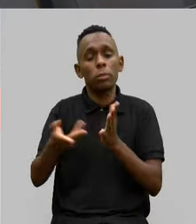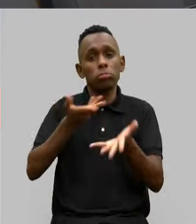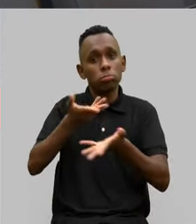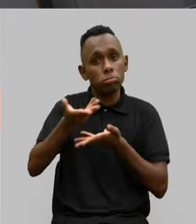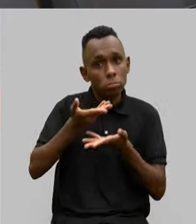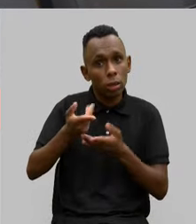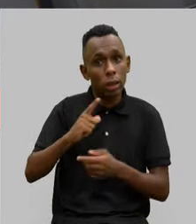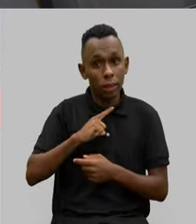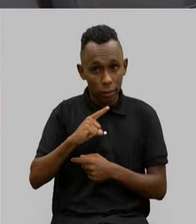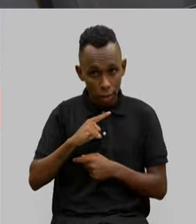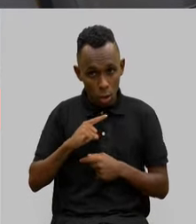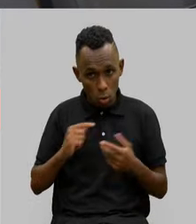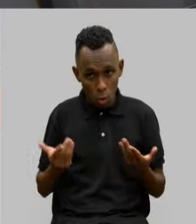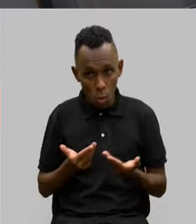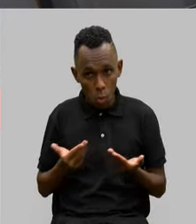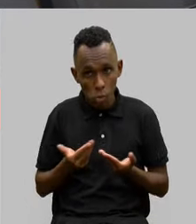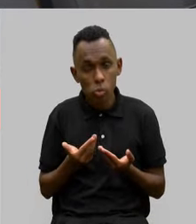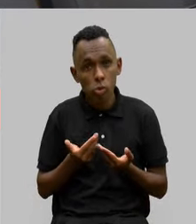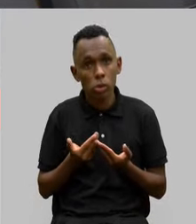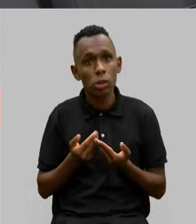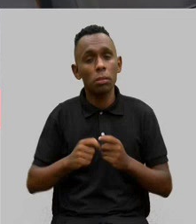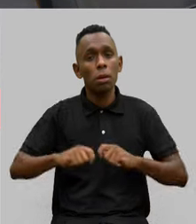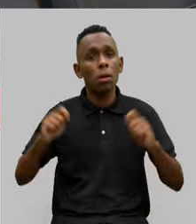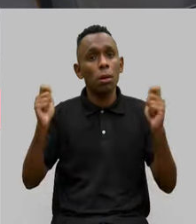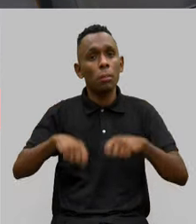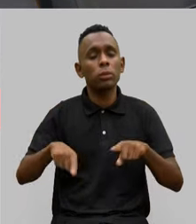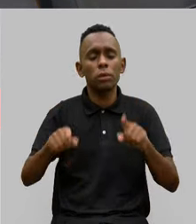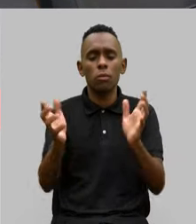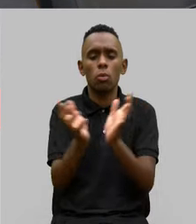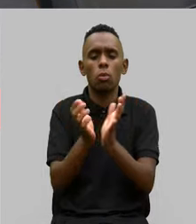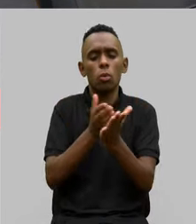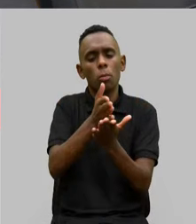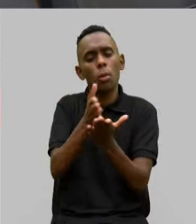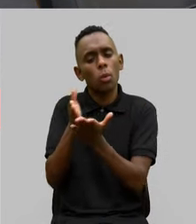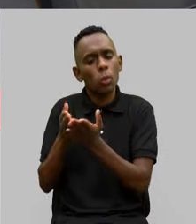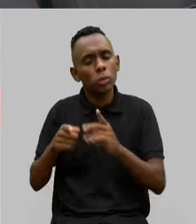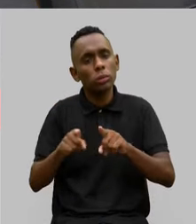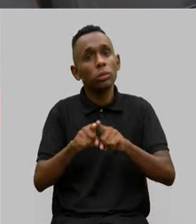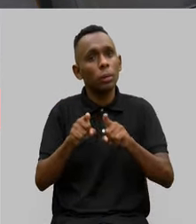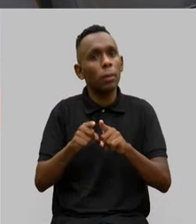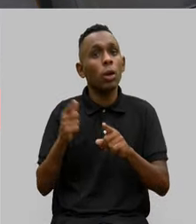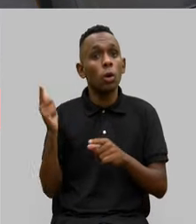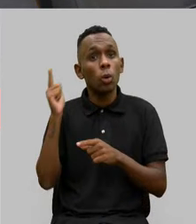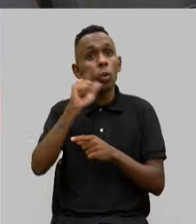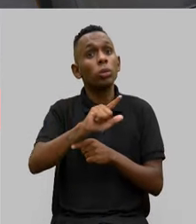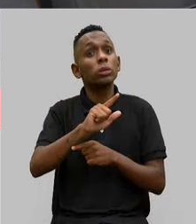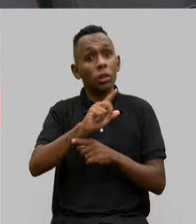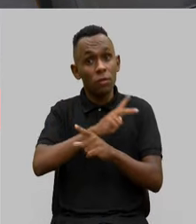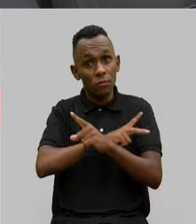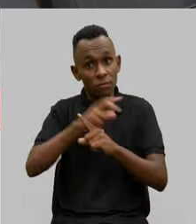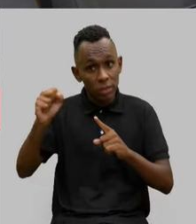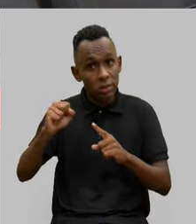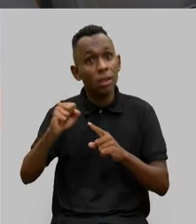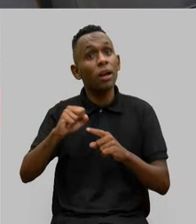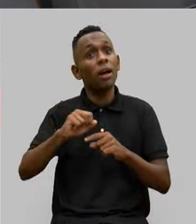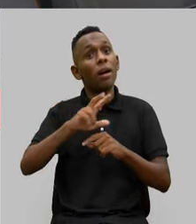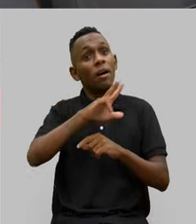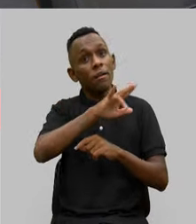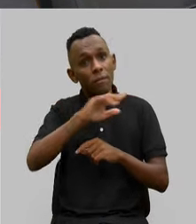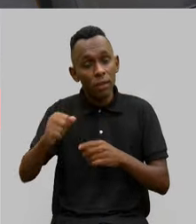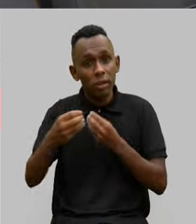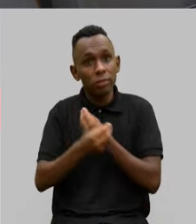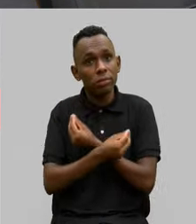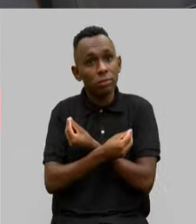hoje eh pela verticalização do grupo n a gente conseguiu vencer e a gente vai disponibilizar